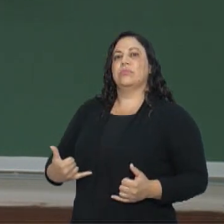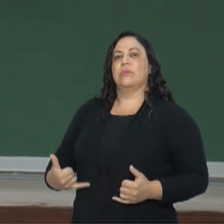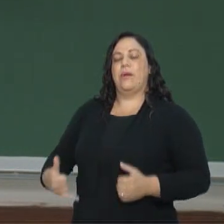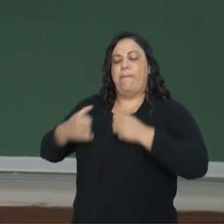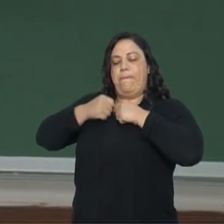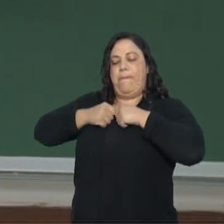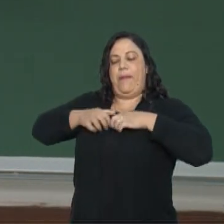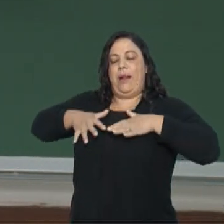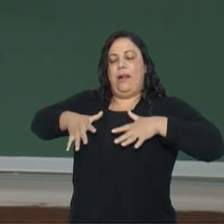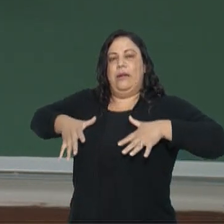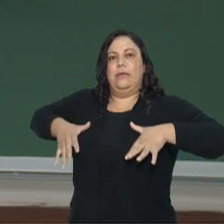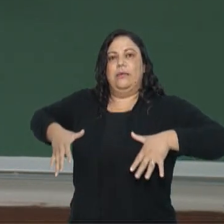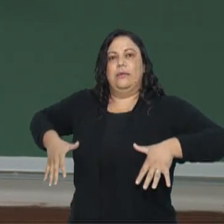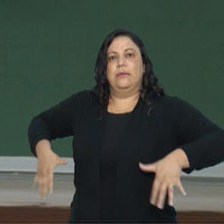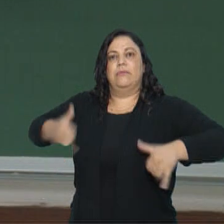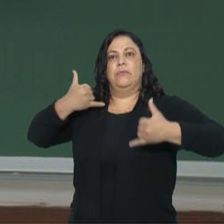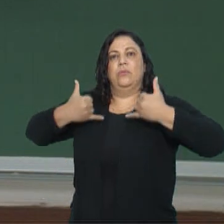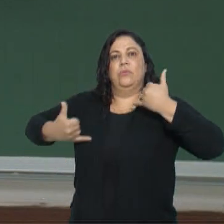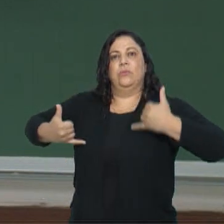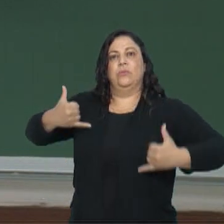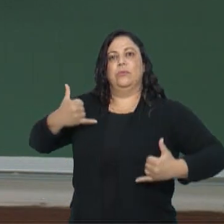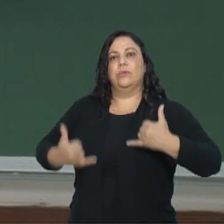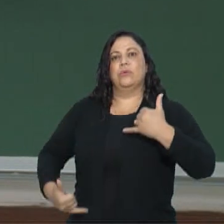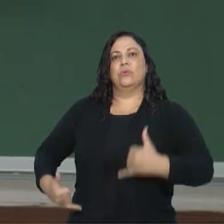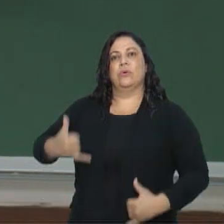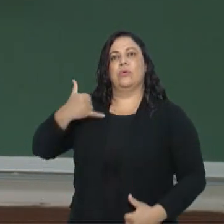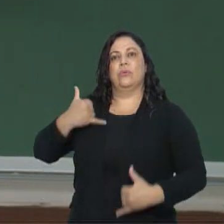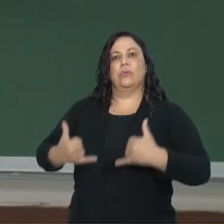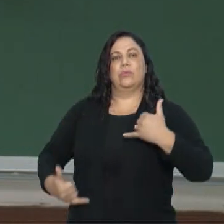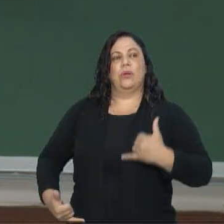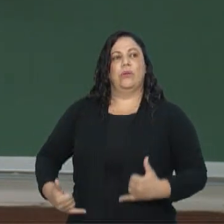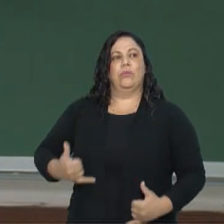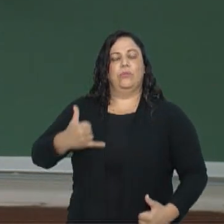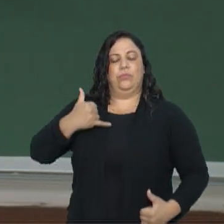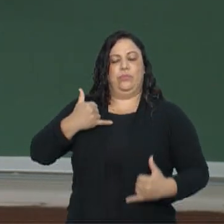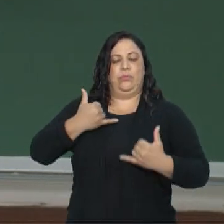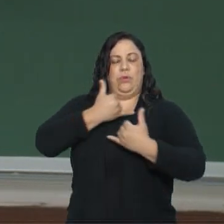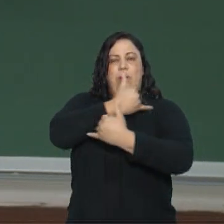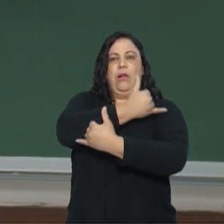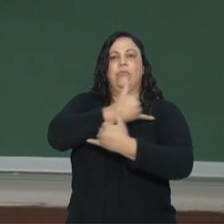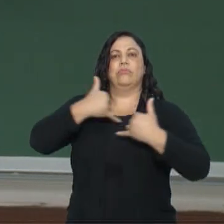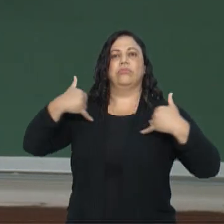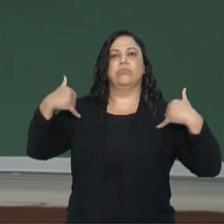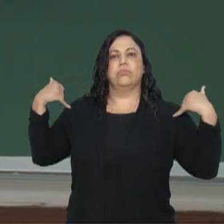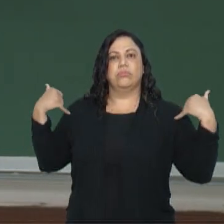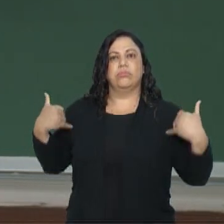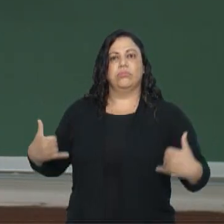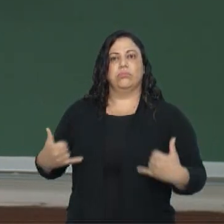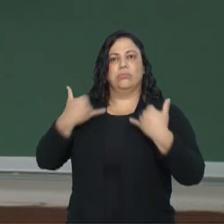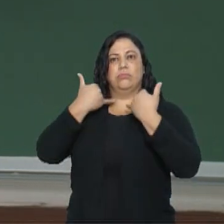Do restante do corpo pelos nervos, sobe pela medula espinal, chega nesse tronco